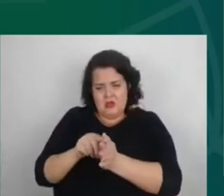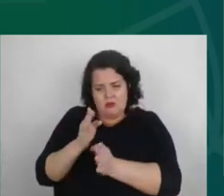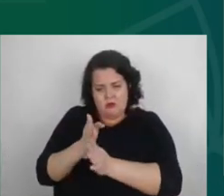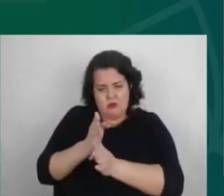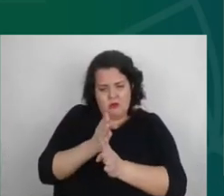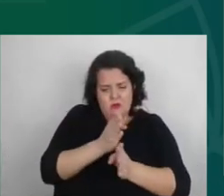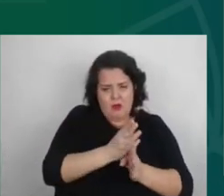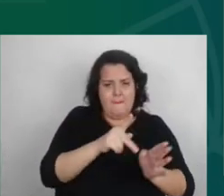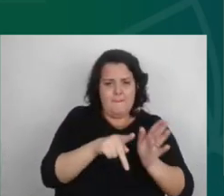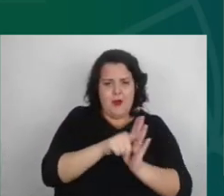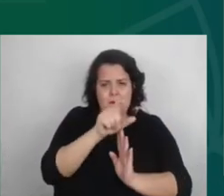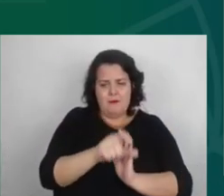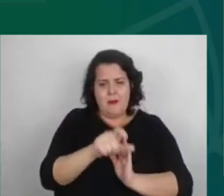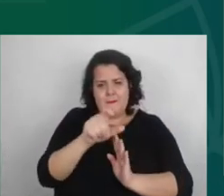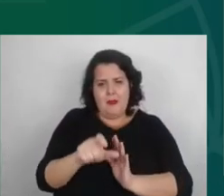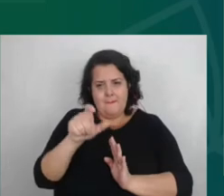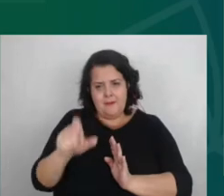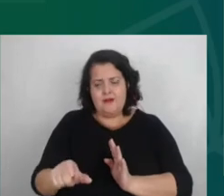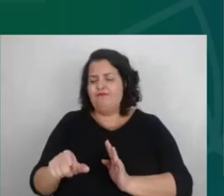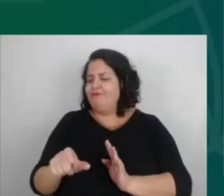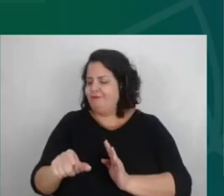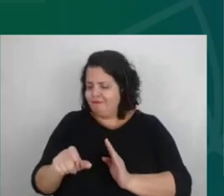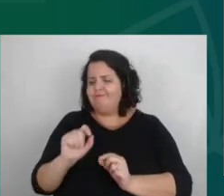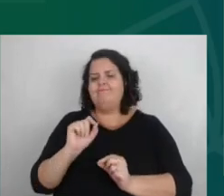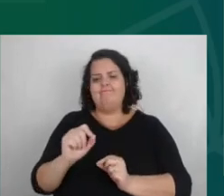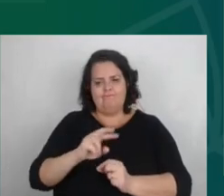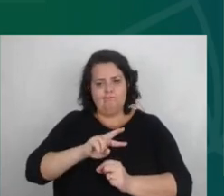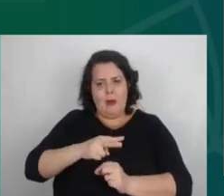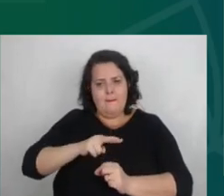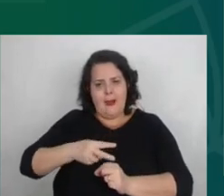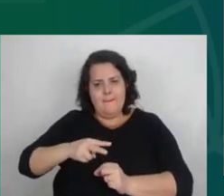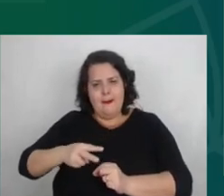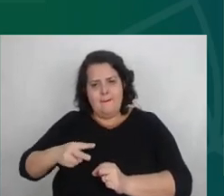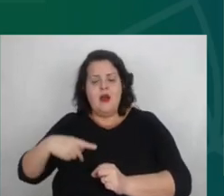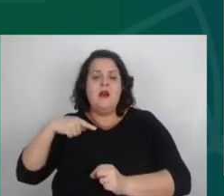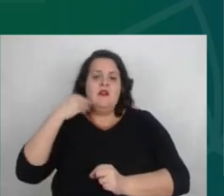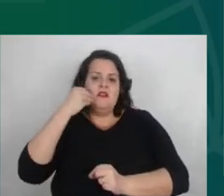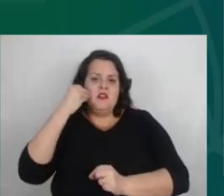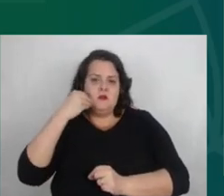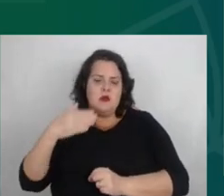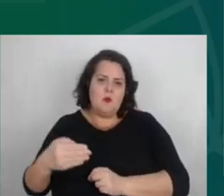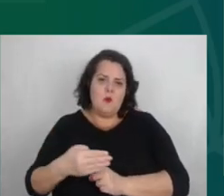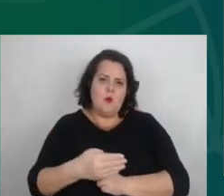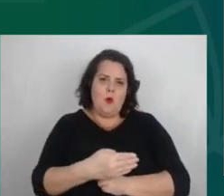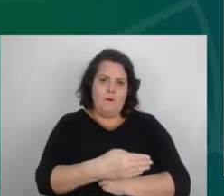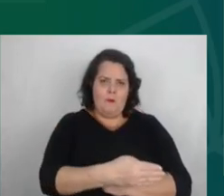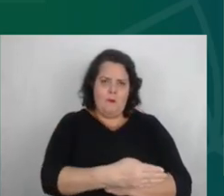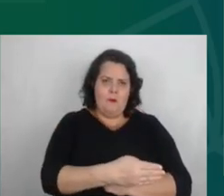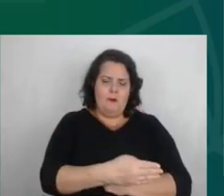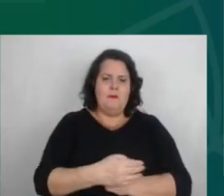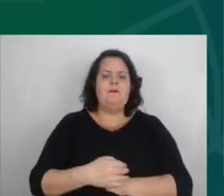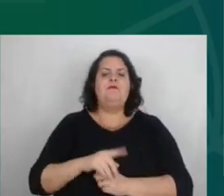se reproduziu nessa espécie de peixe, né, que é o robalo. Pode passar.